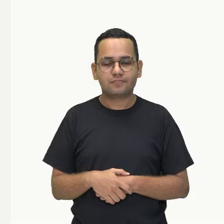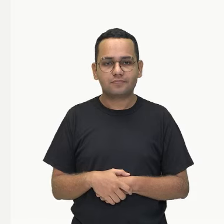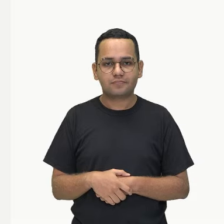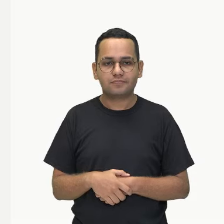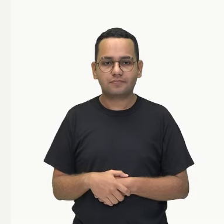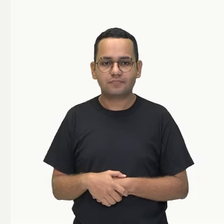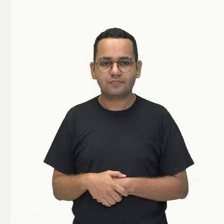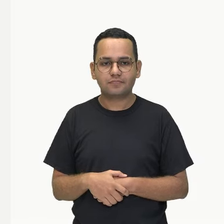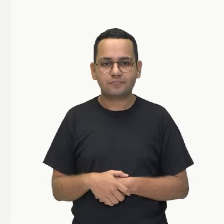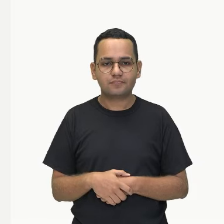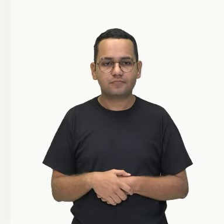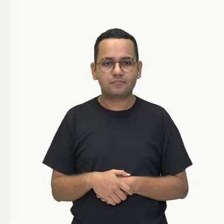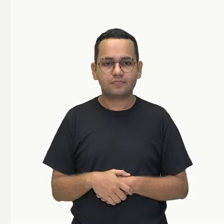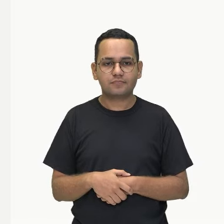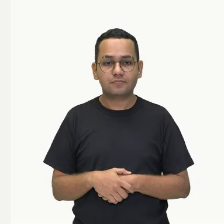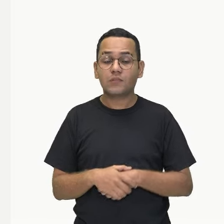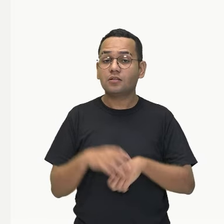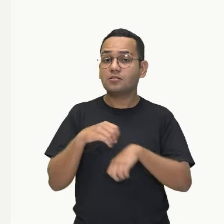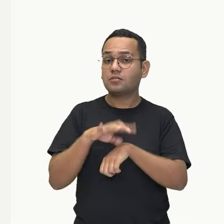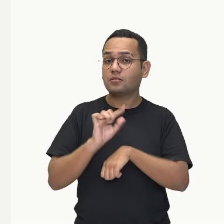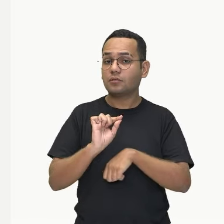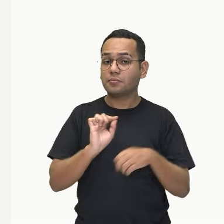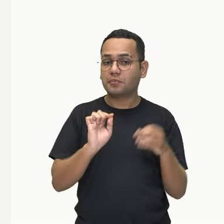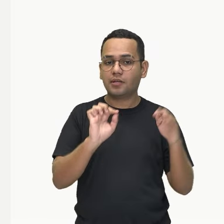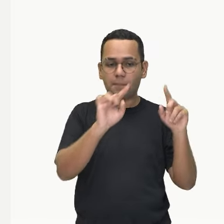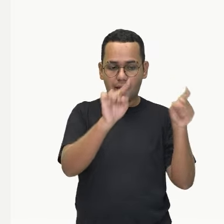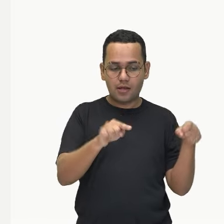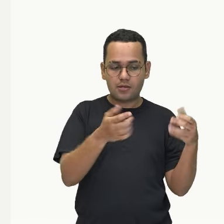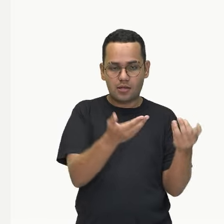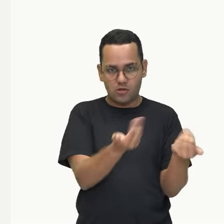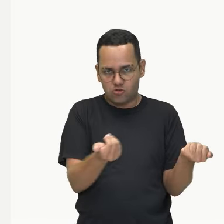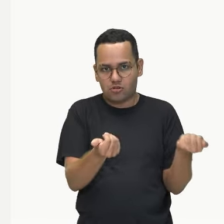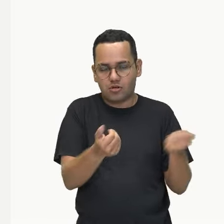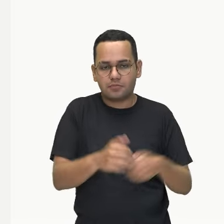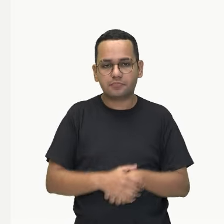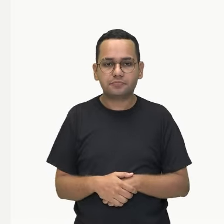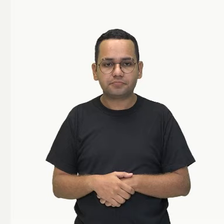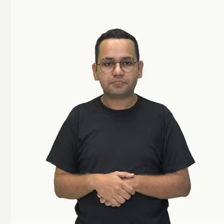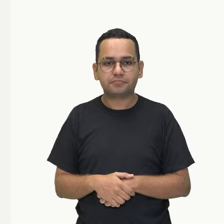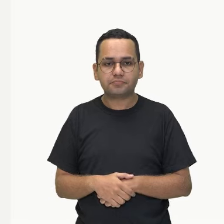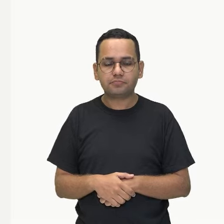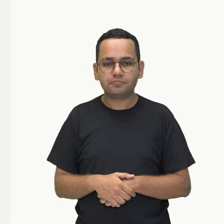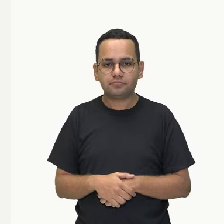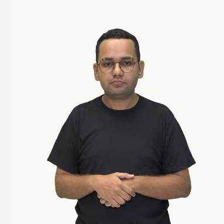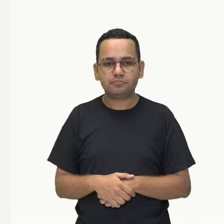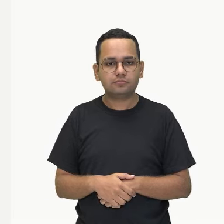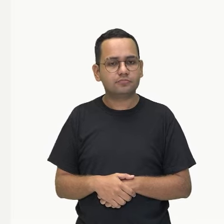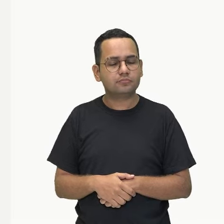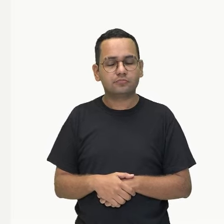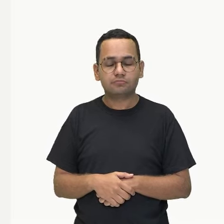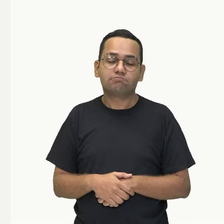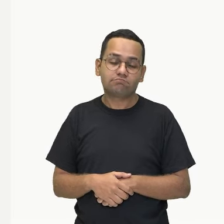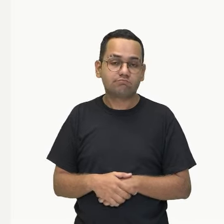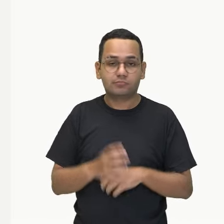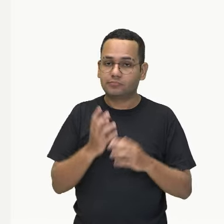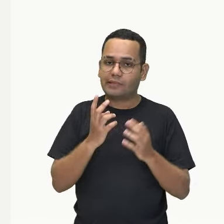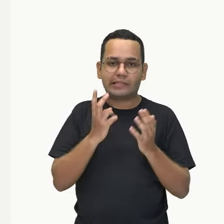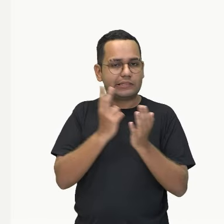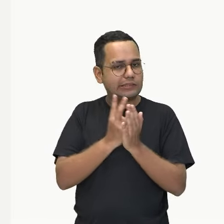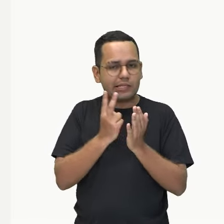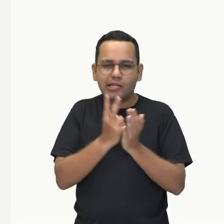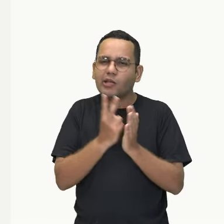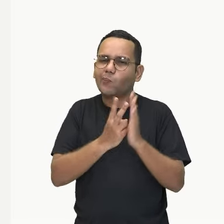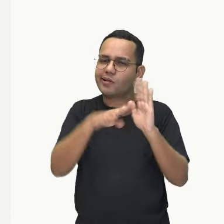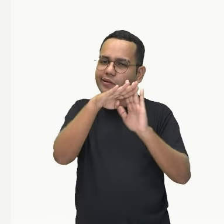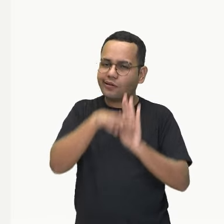Ó, primeiro passo, eliminar os parênteses. Observe que sempre é feito da mesma maneira, pessoal. Repito